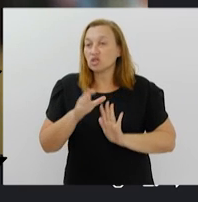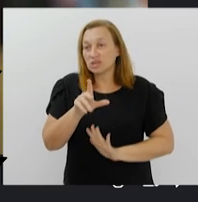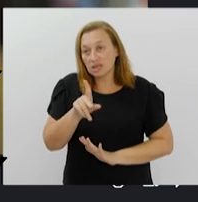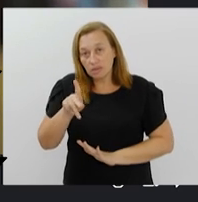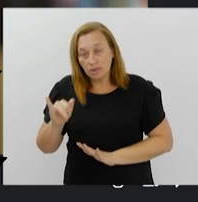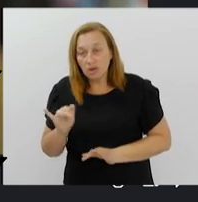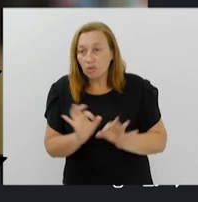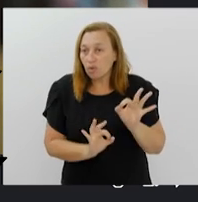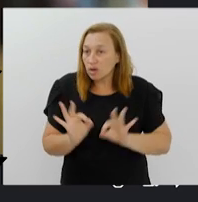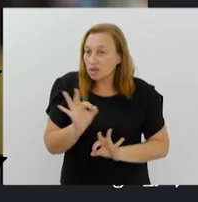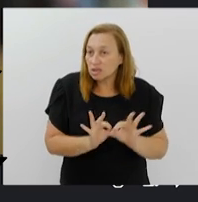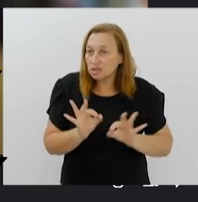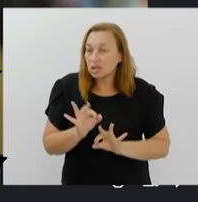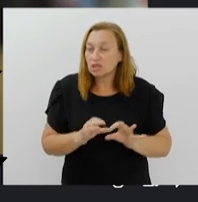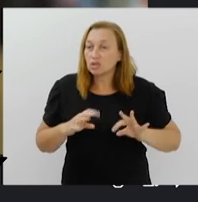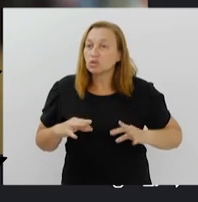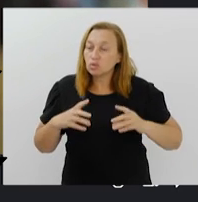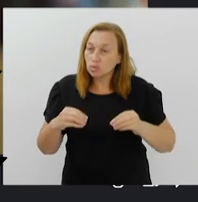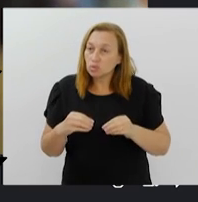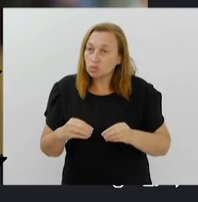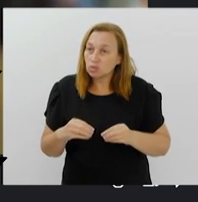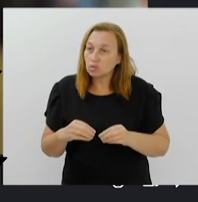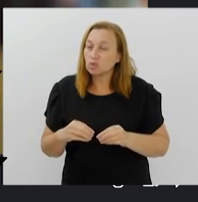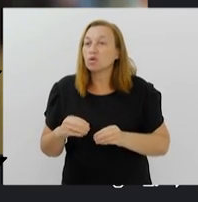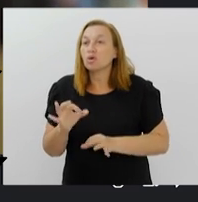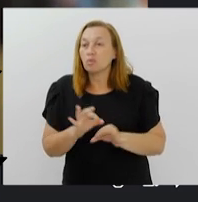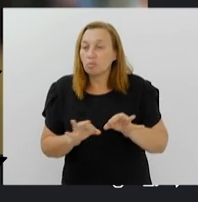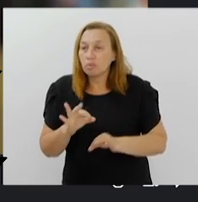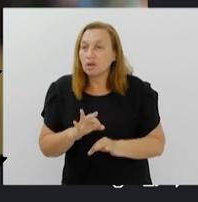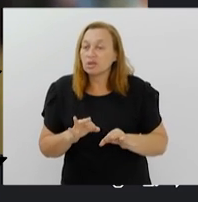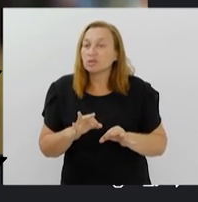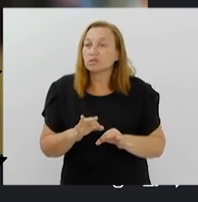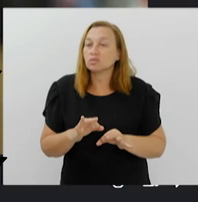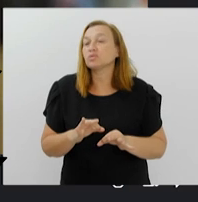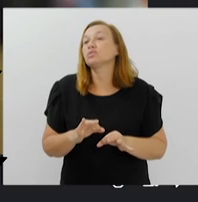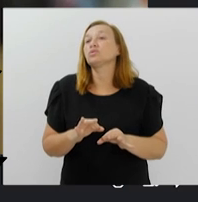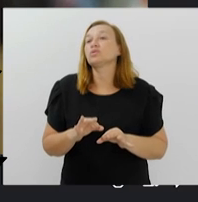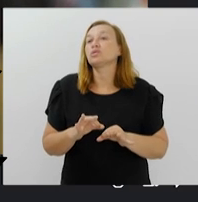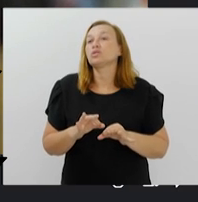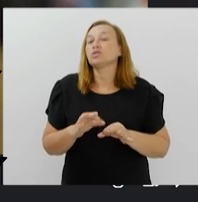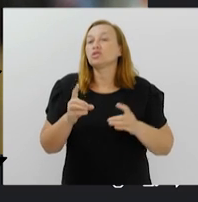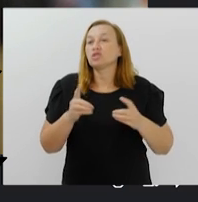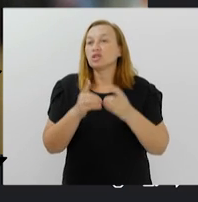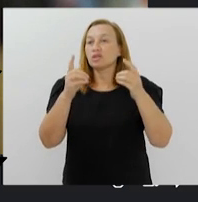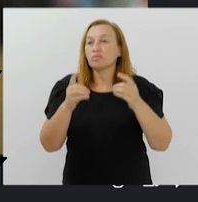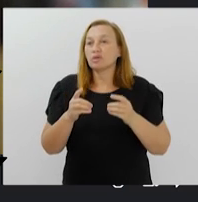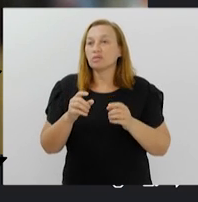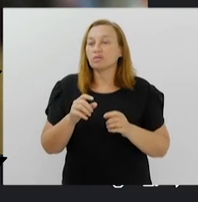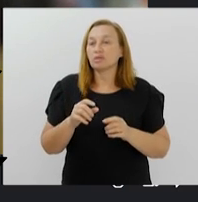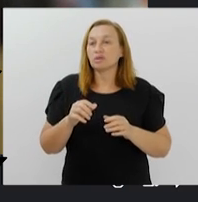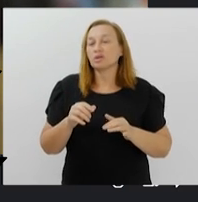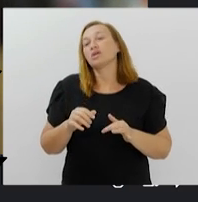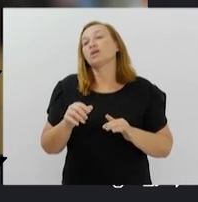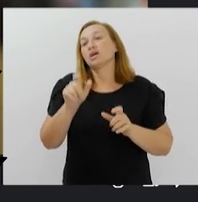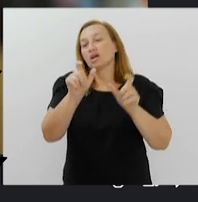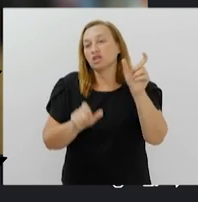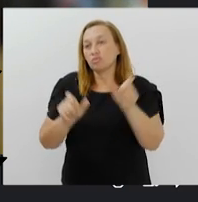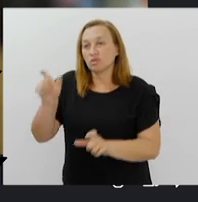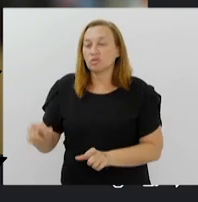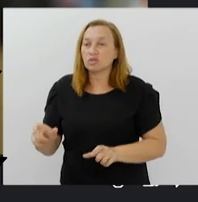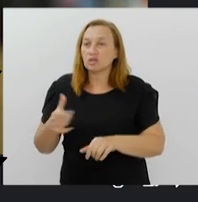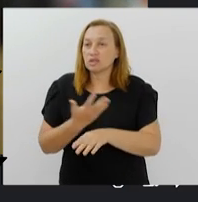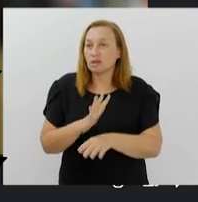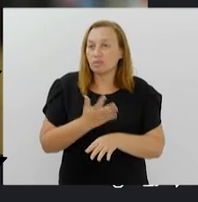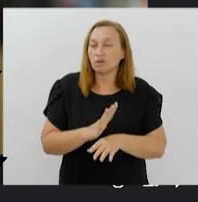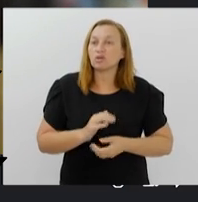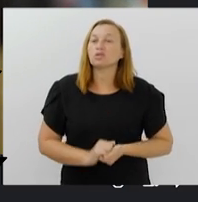Organize essas entidades e proponha um plano de atendimento às vítimas dessas práticas no âmbito Federal